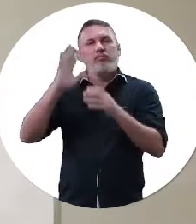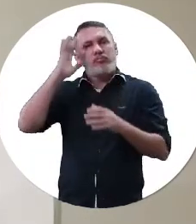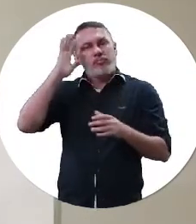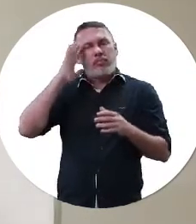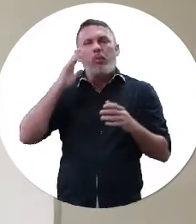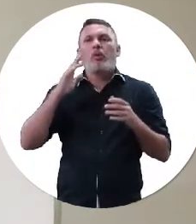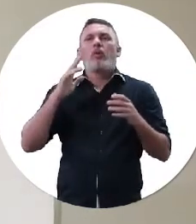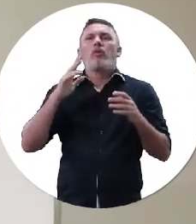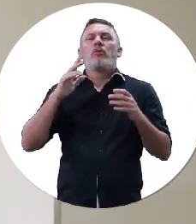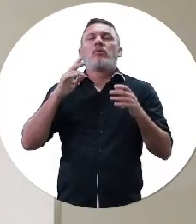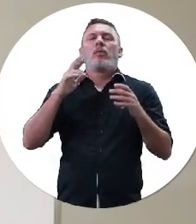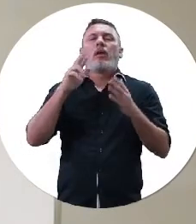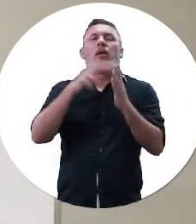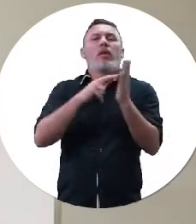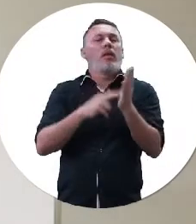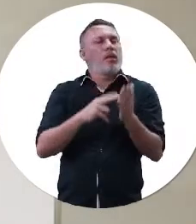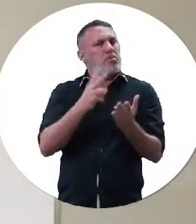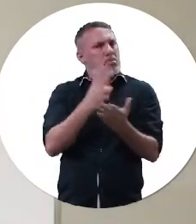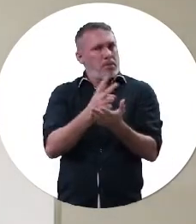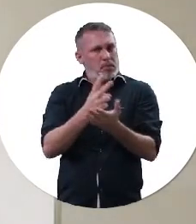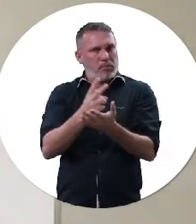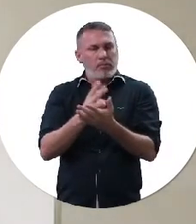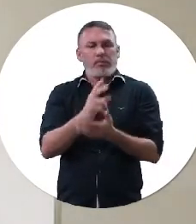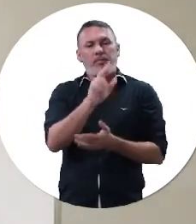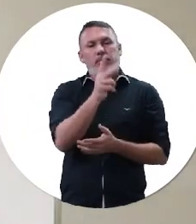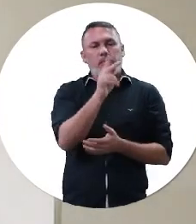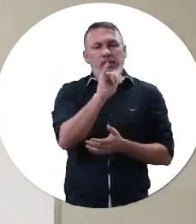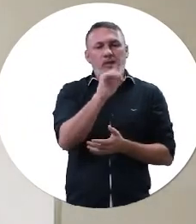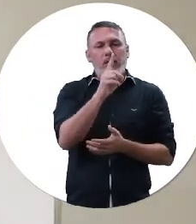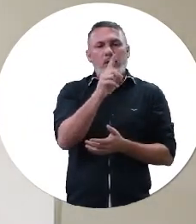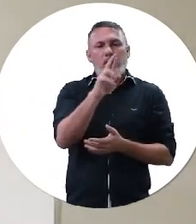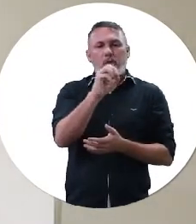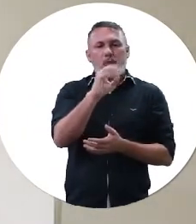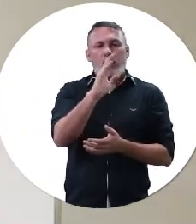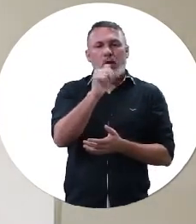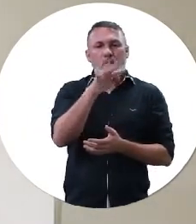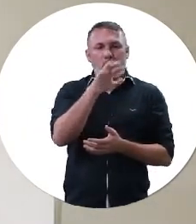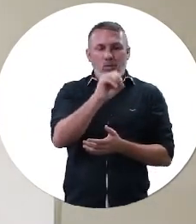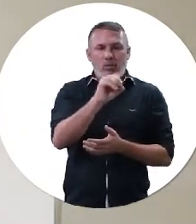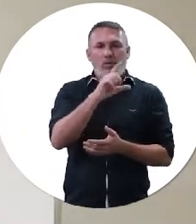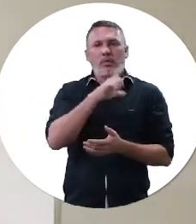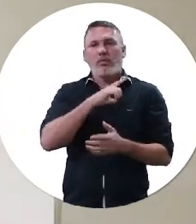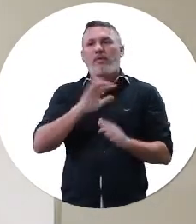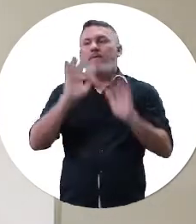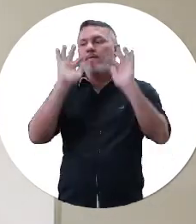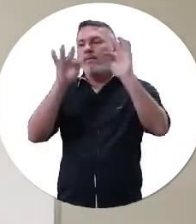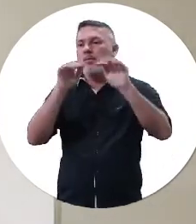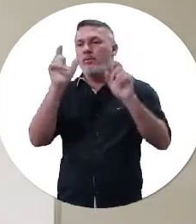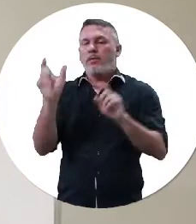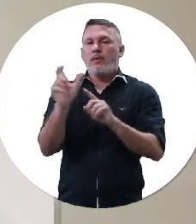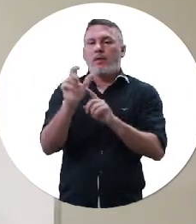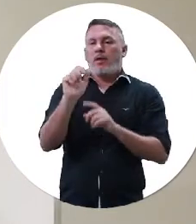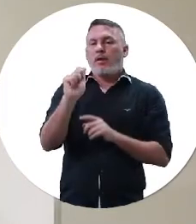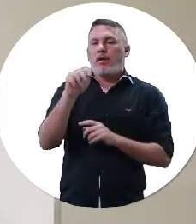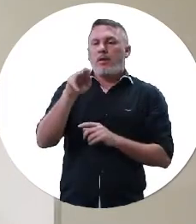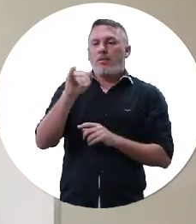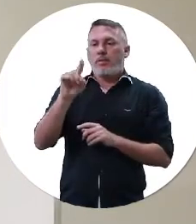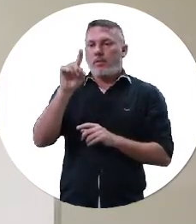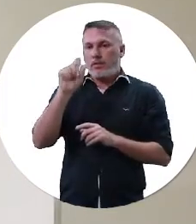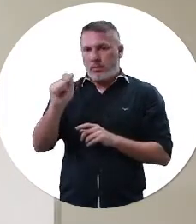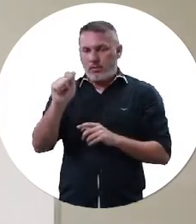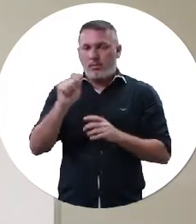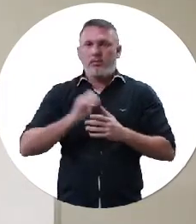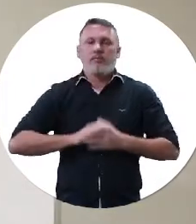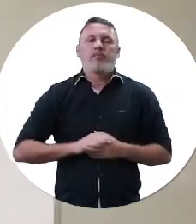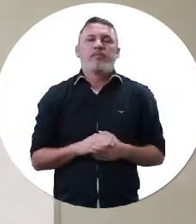amida. Aqui era amino, lá é amida. Como é que a gente dá nome? Segue o raciocínio. Prefixo de